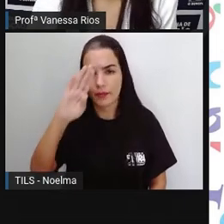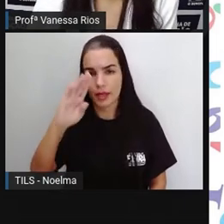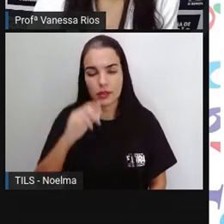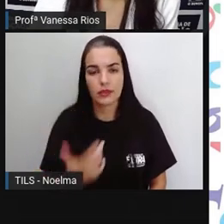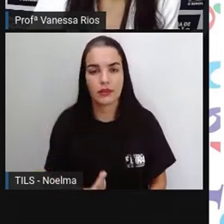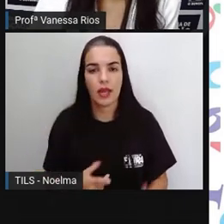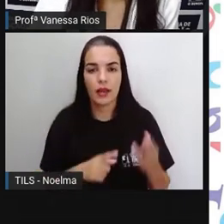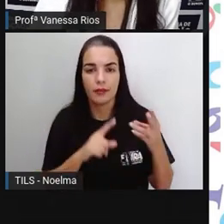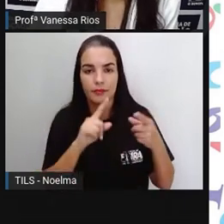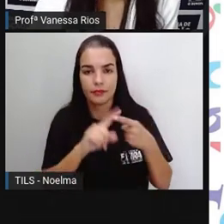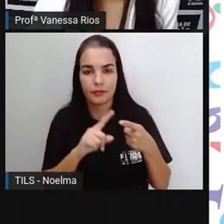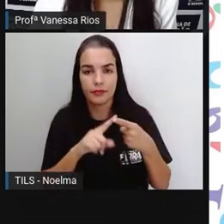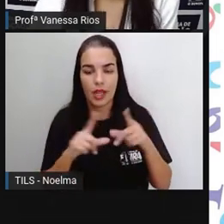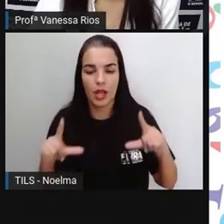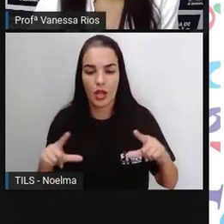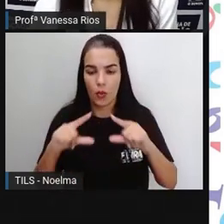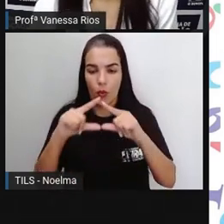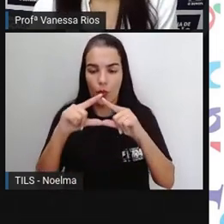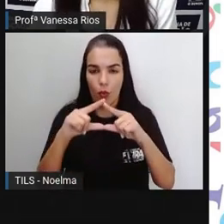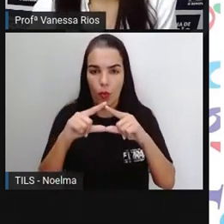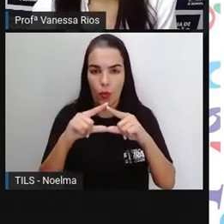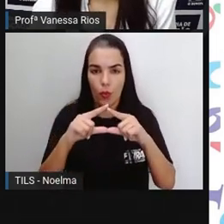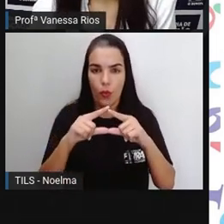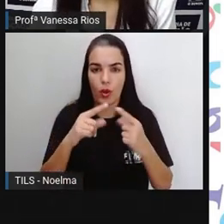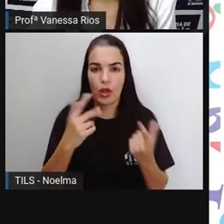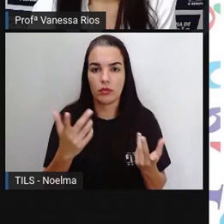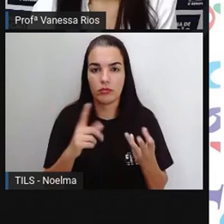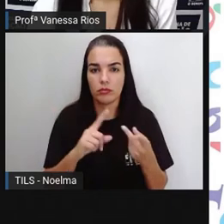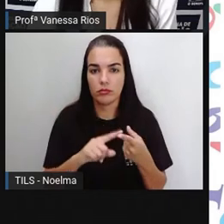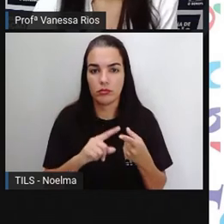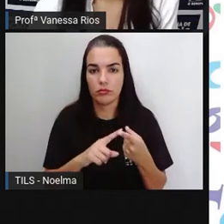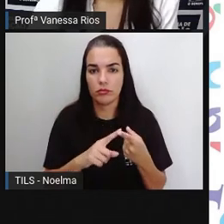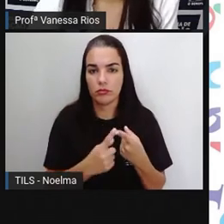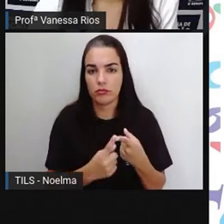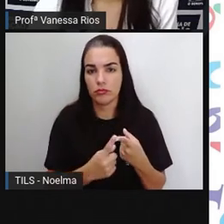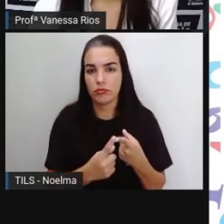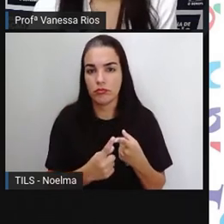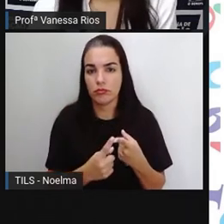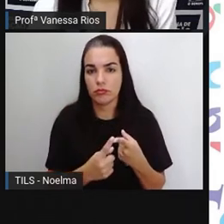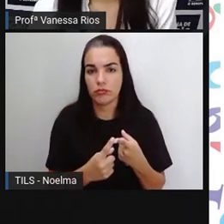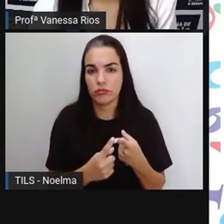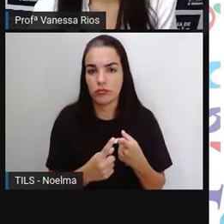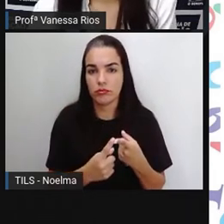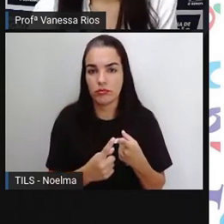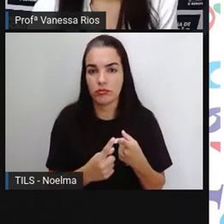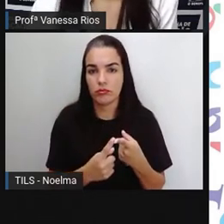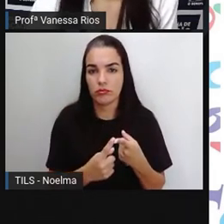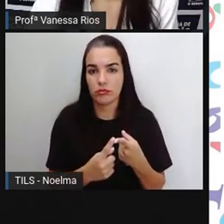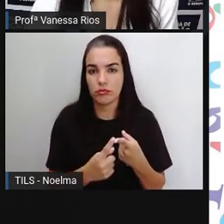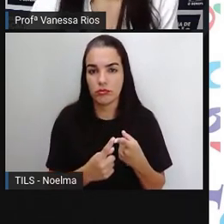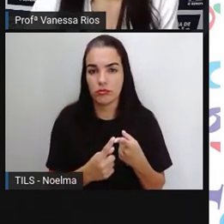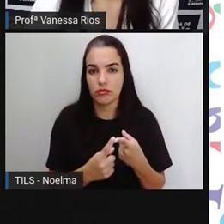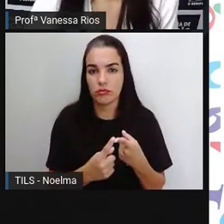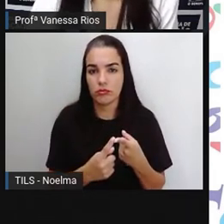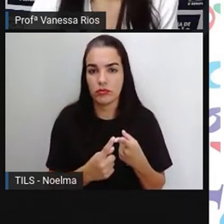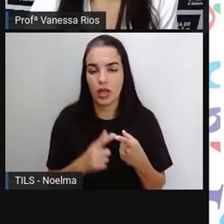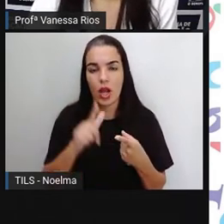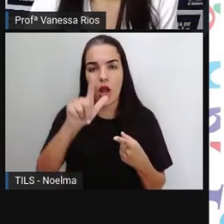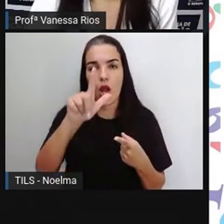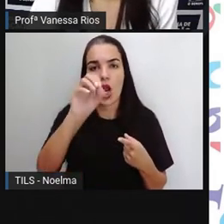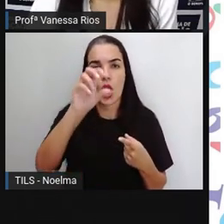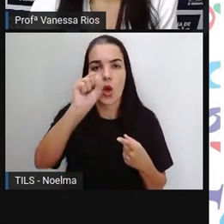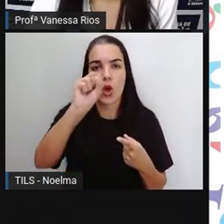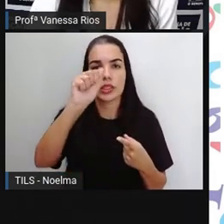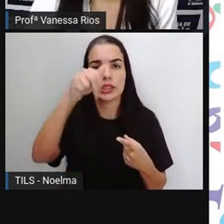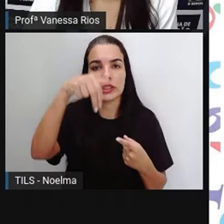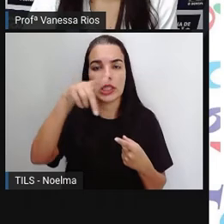planas ou bidimensionais que a gente pode observar, que é o retângulo, o triângulo. Aqui a gente